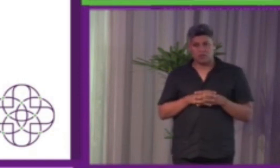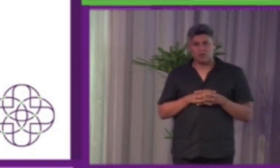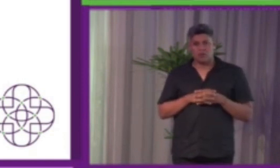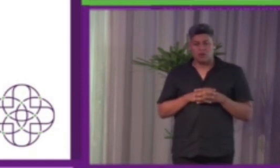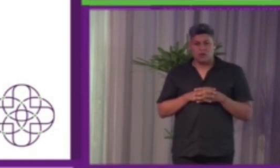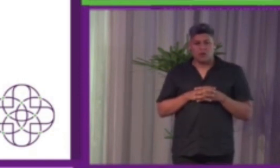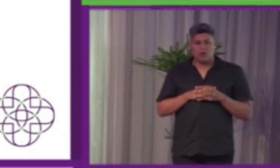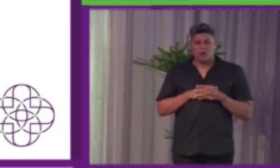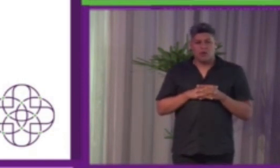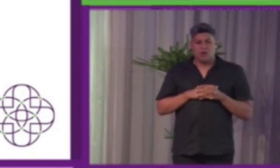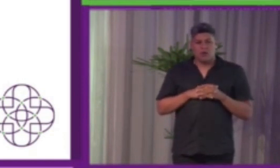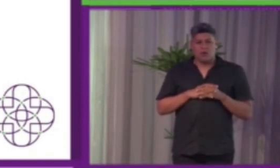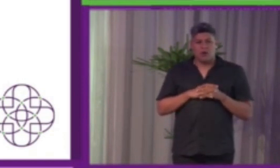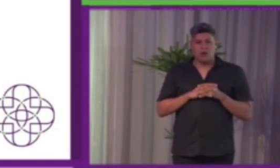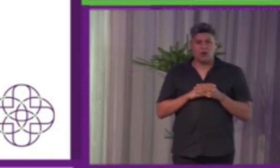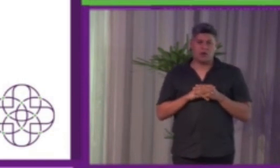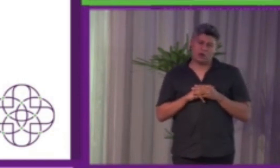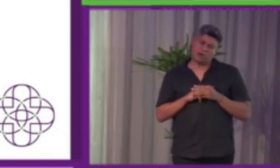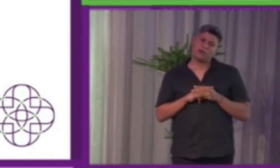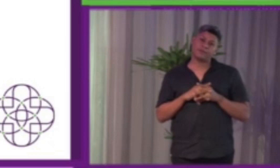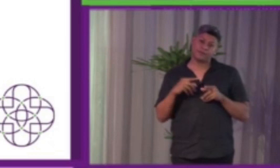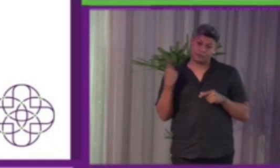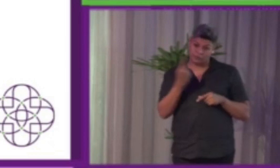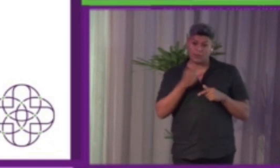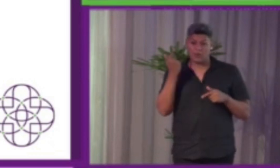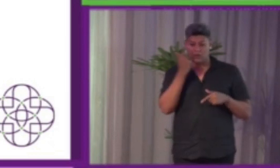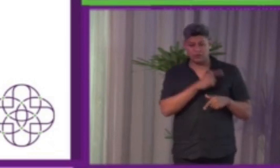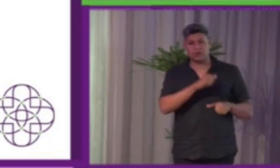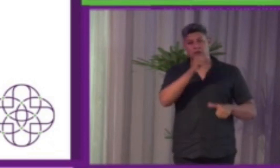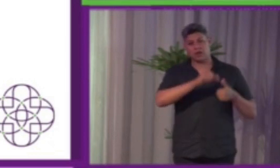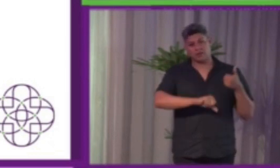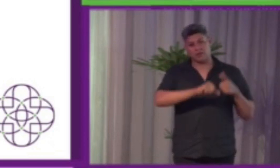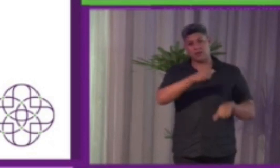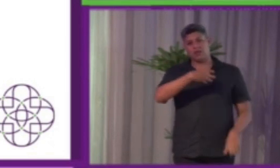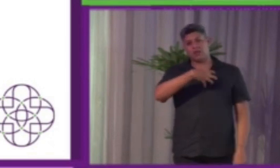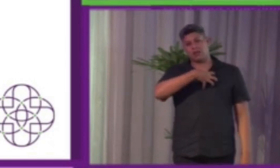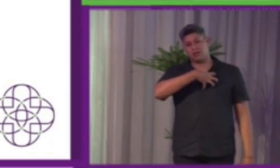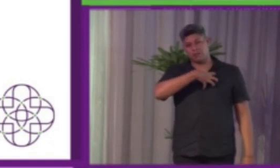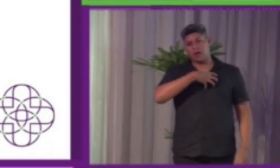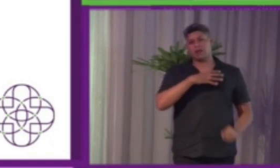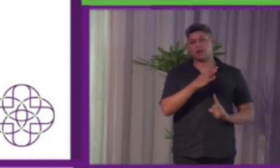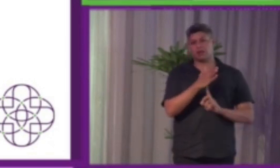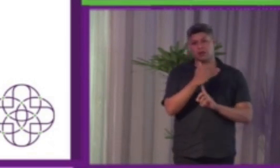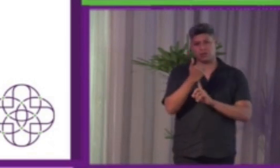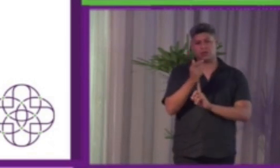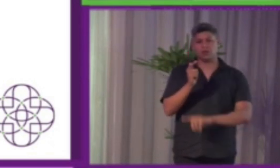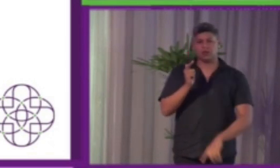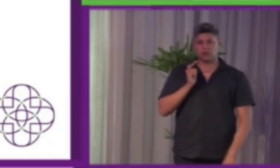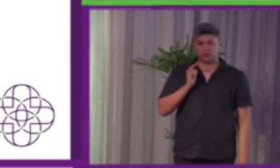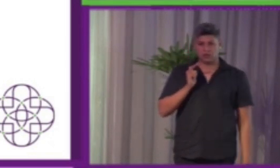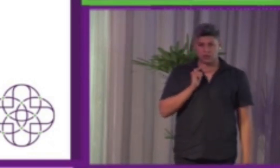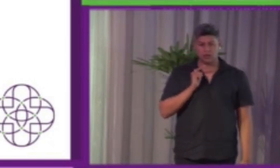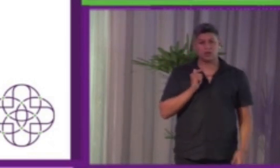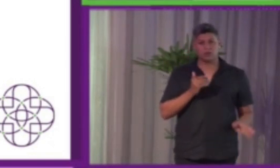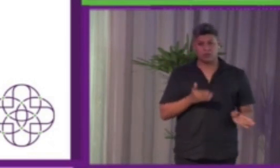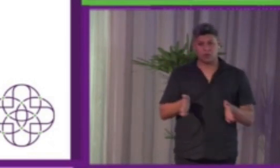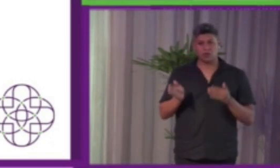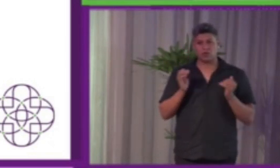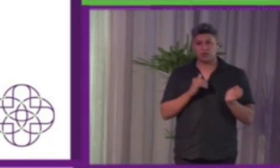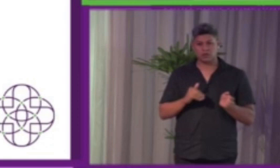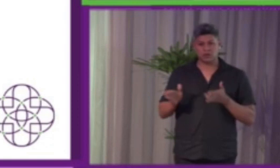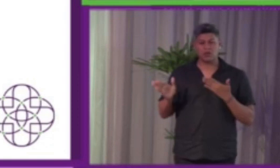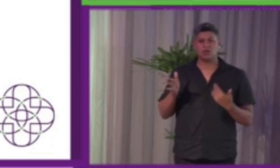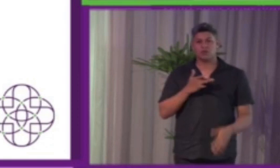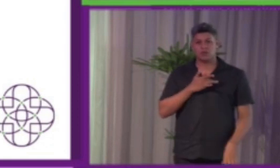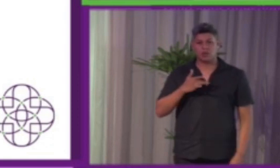de custo-efetividade, a gente consegue avaliar o impacto que uma tecnologia tem na produção de saúde